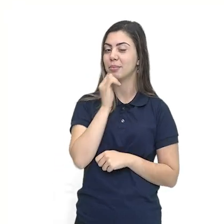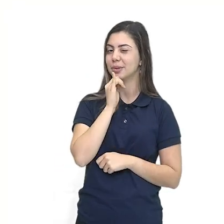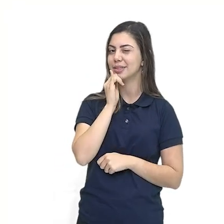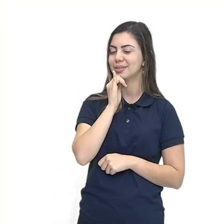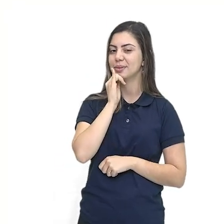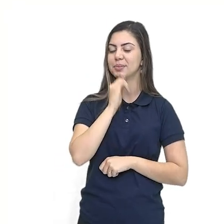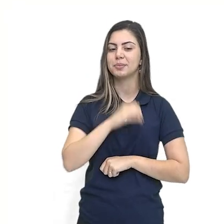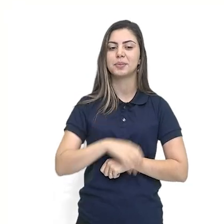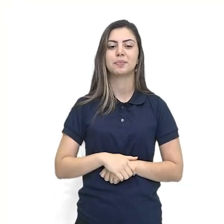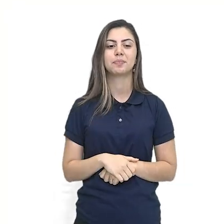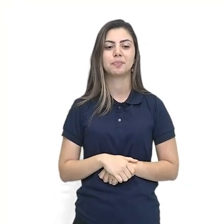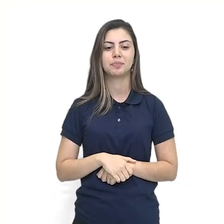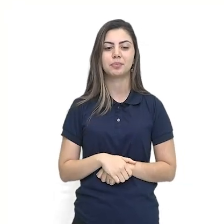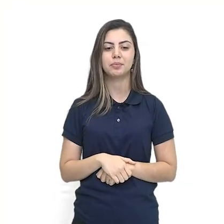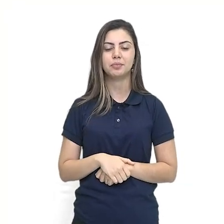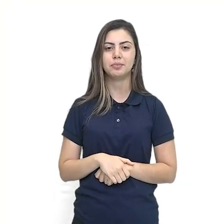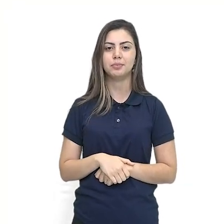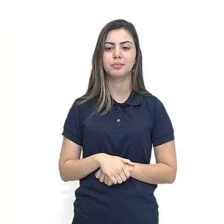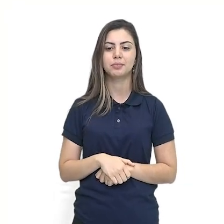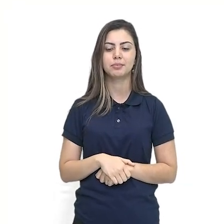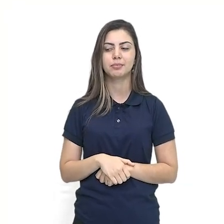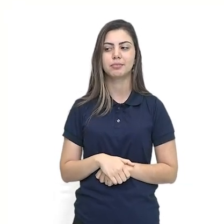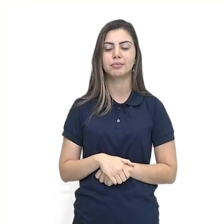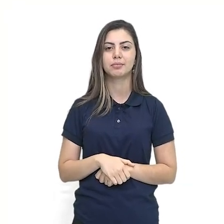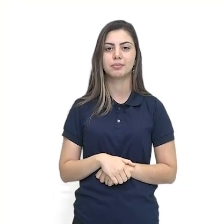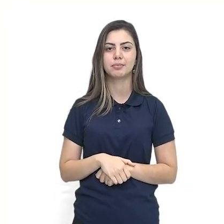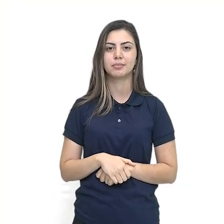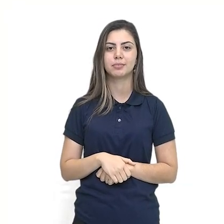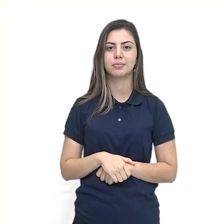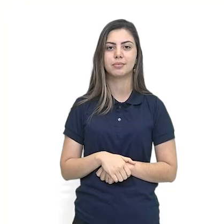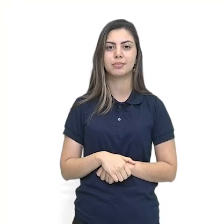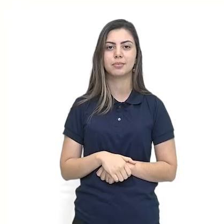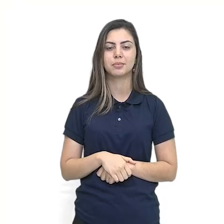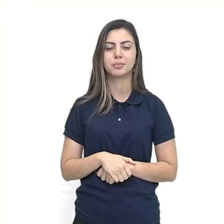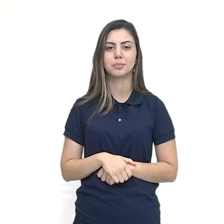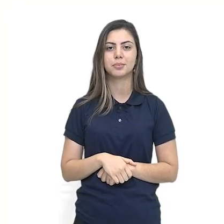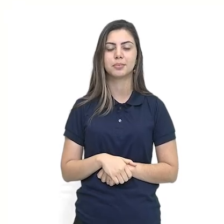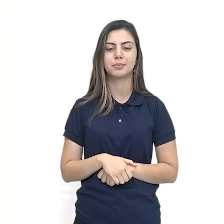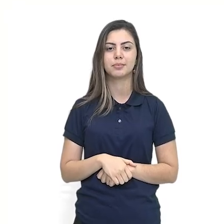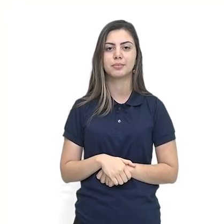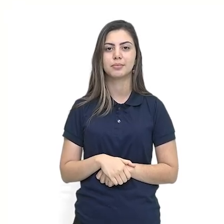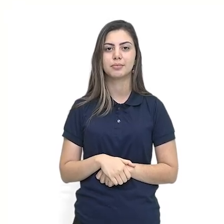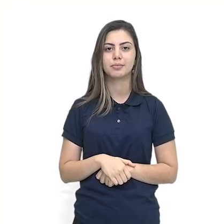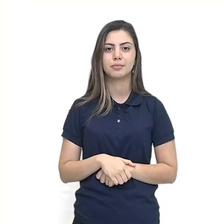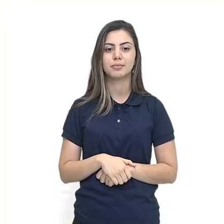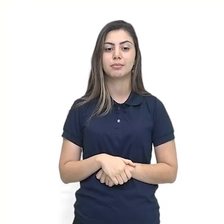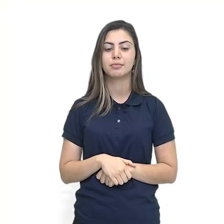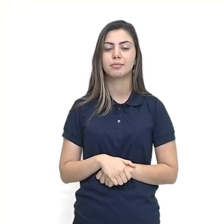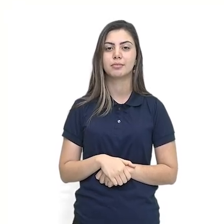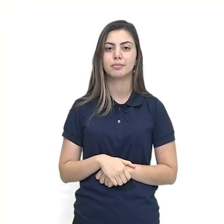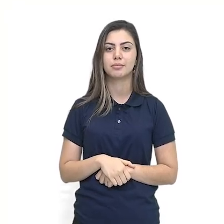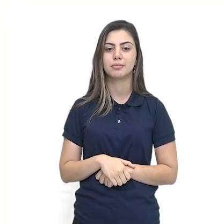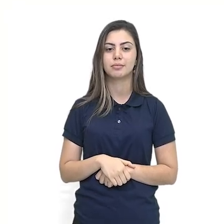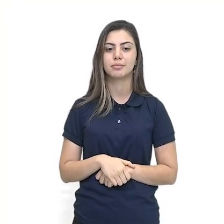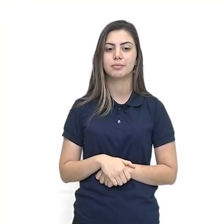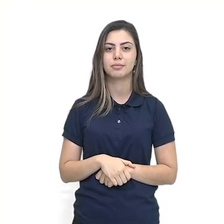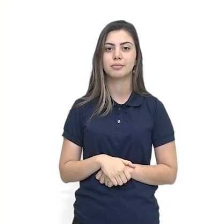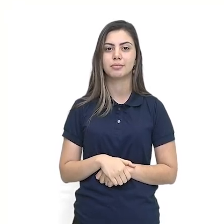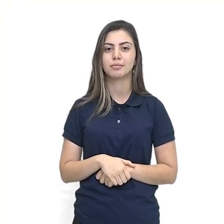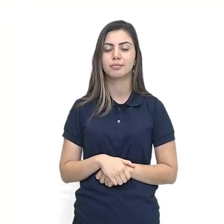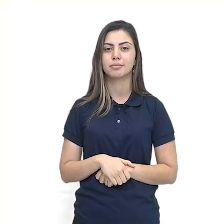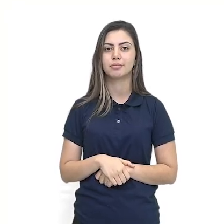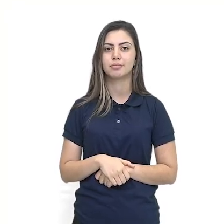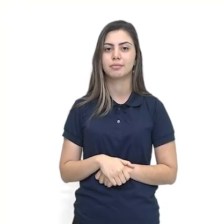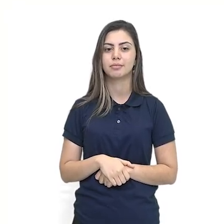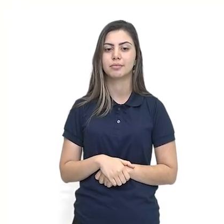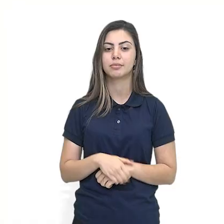olha, representatividade. Como eu represento? Eu represento